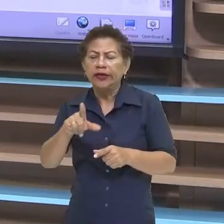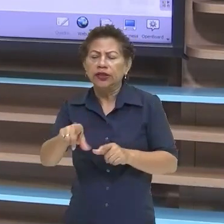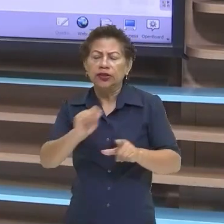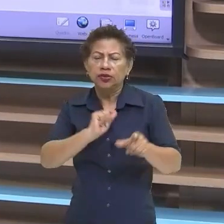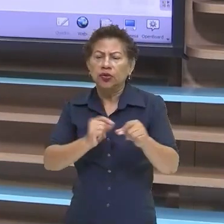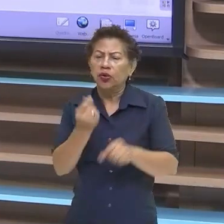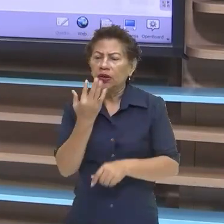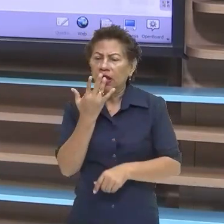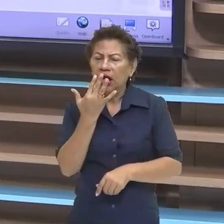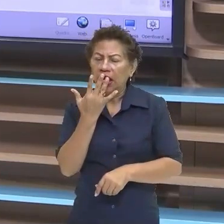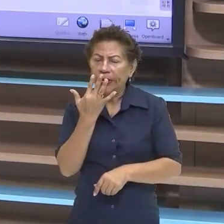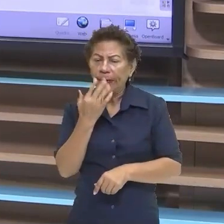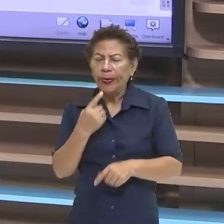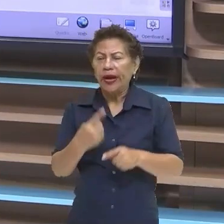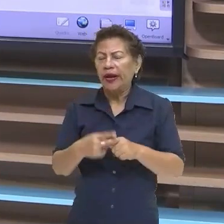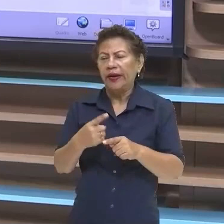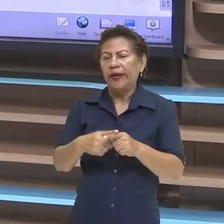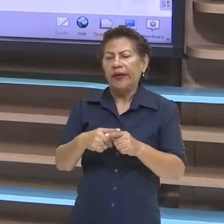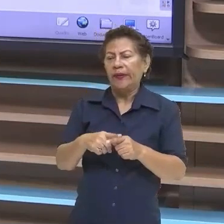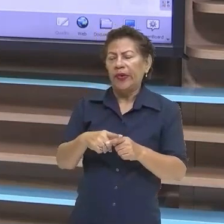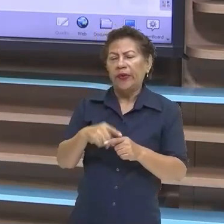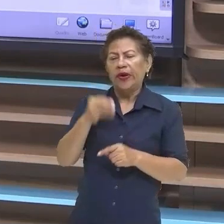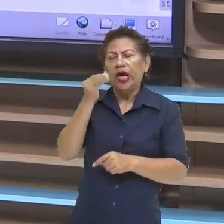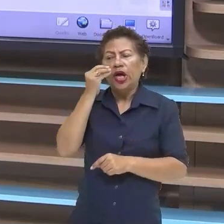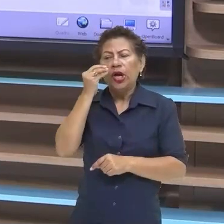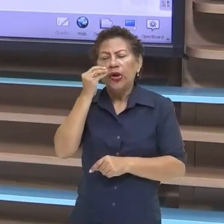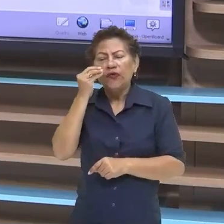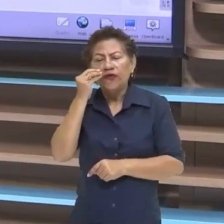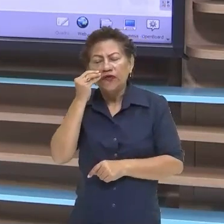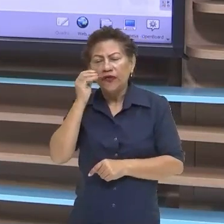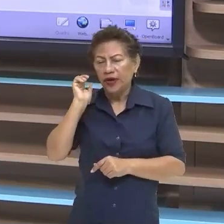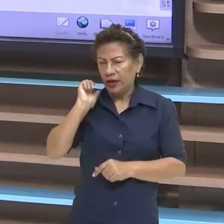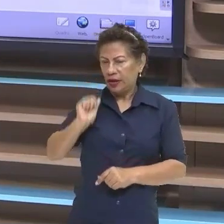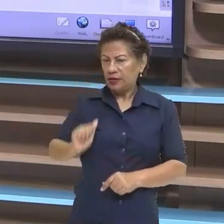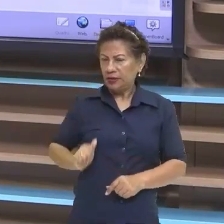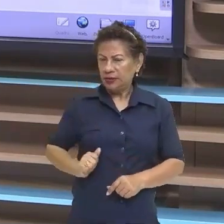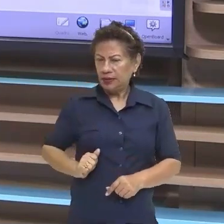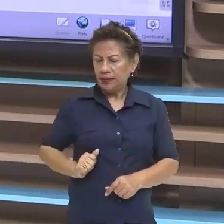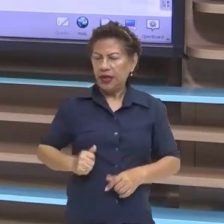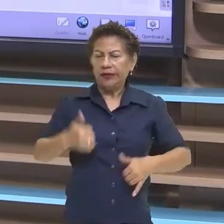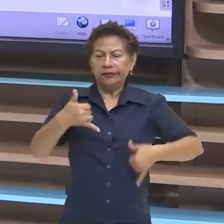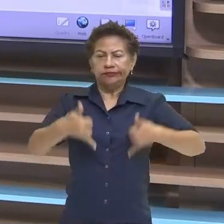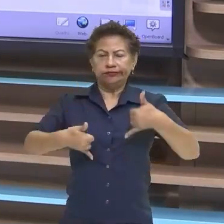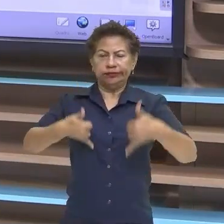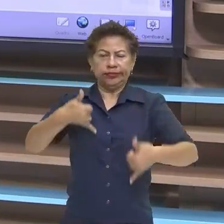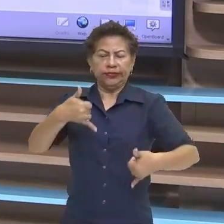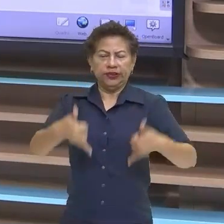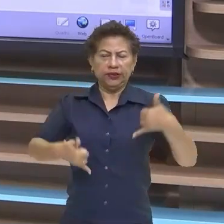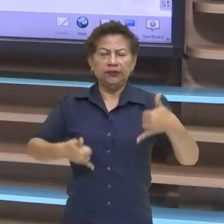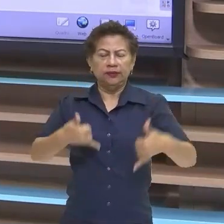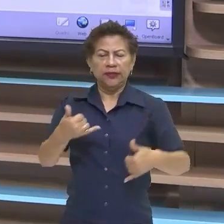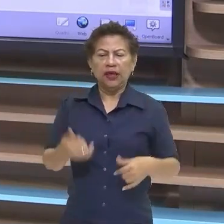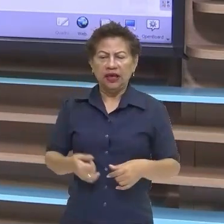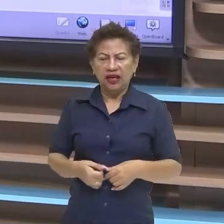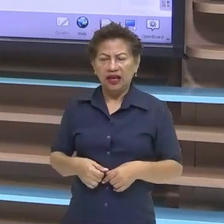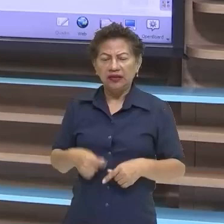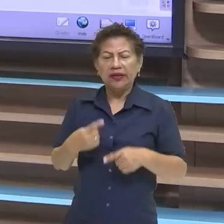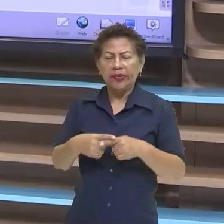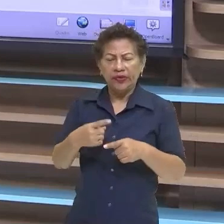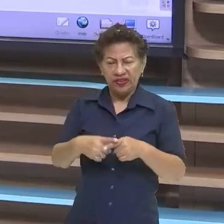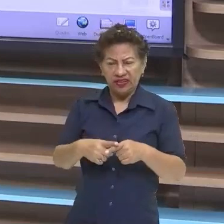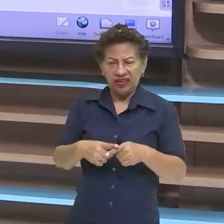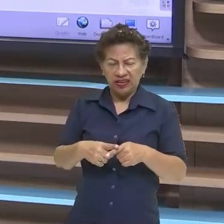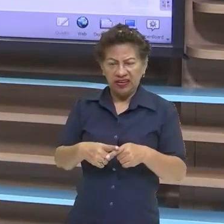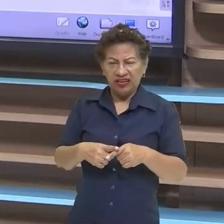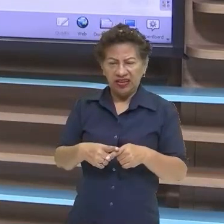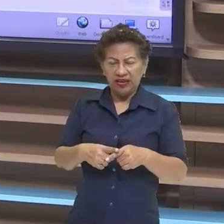está na moda, aquele sapato, aquela bolsa. Eu quero usar esse tipo de sandália porque está na moda. Mas